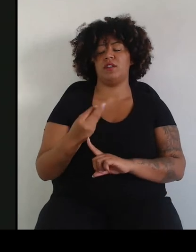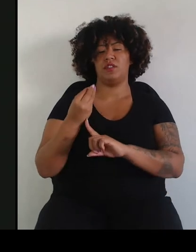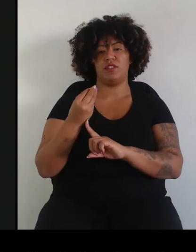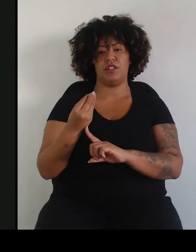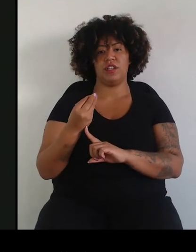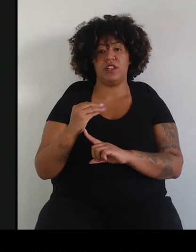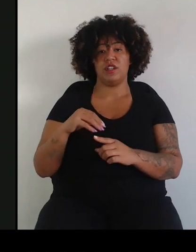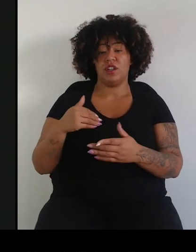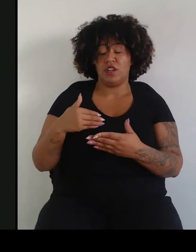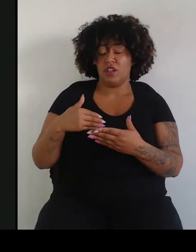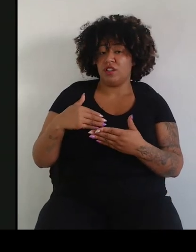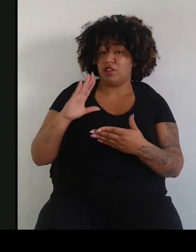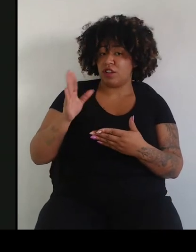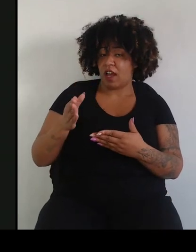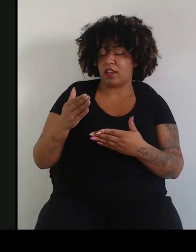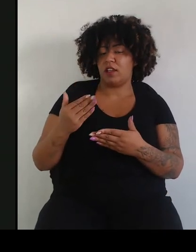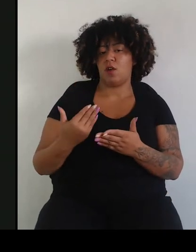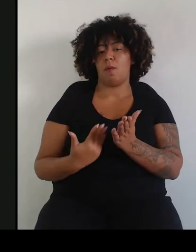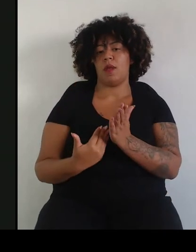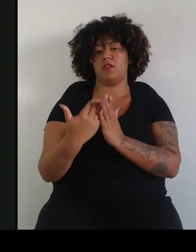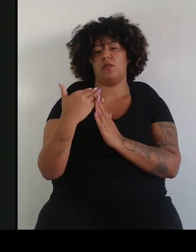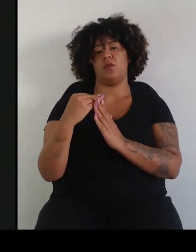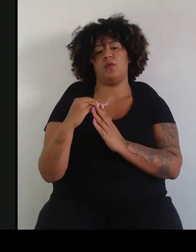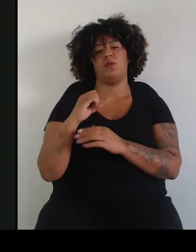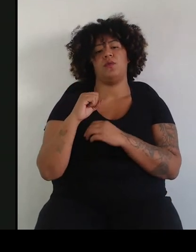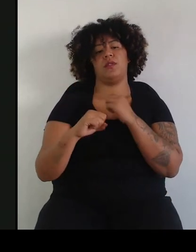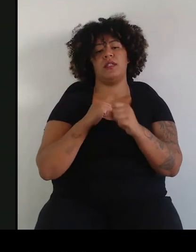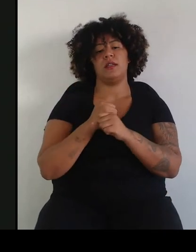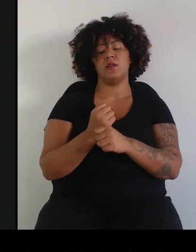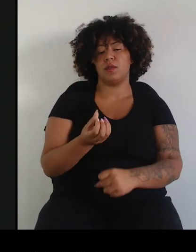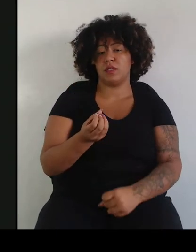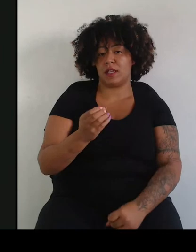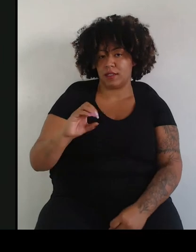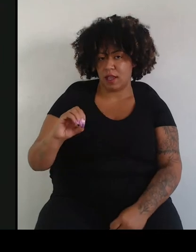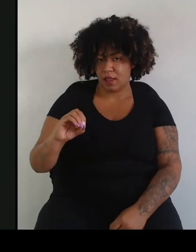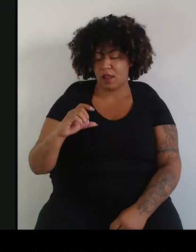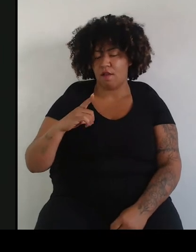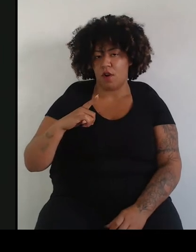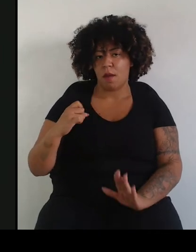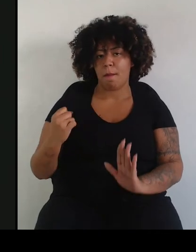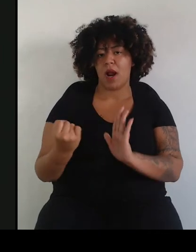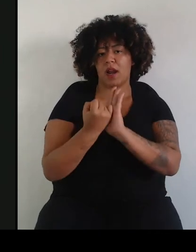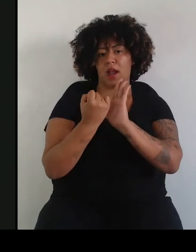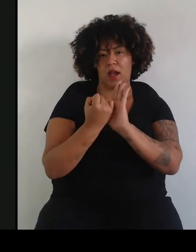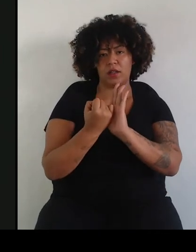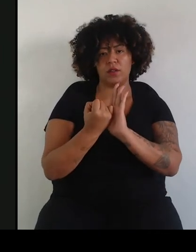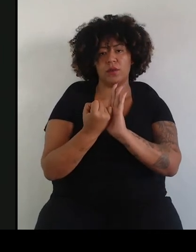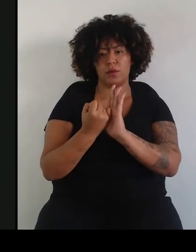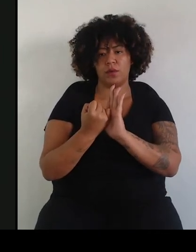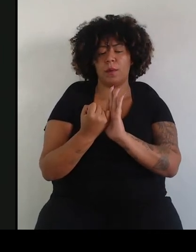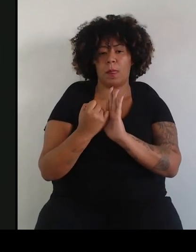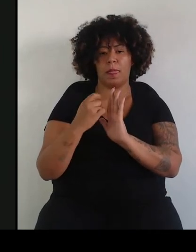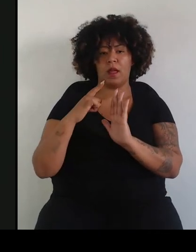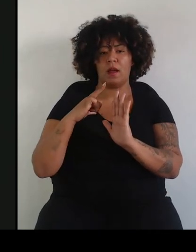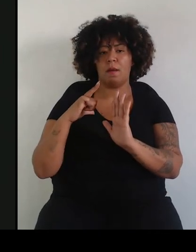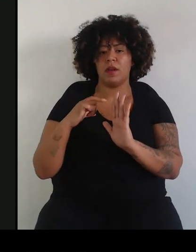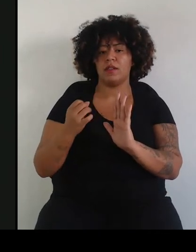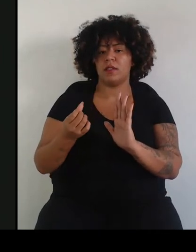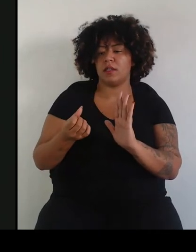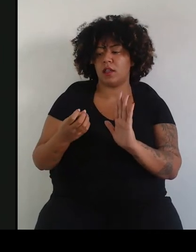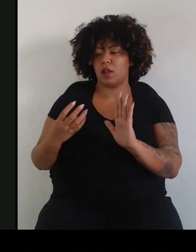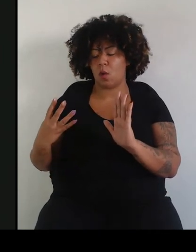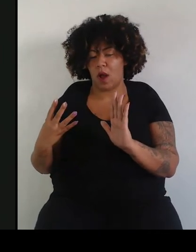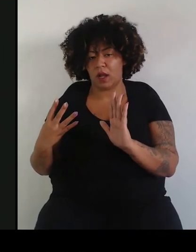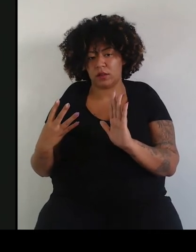60 foi marcado pela ditadura de 64 pelo ato institucional